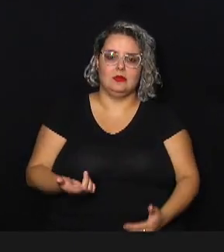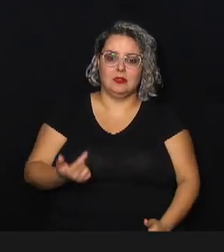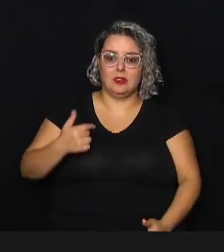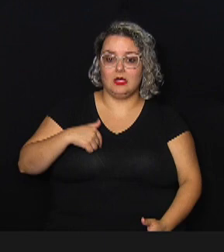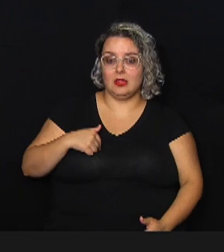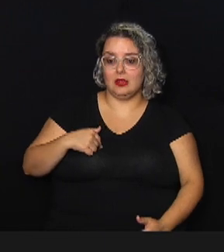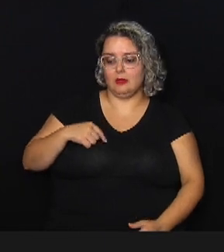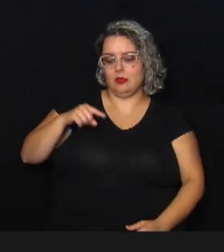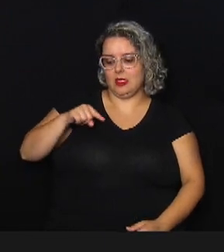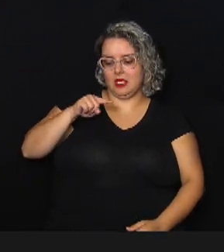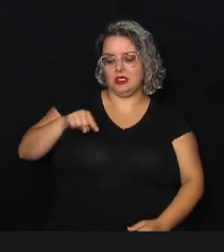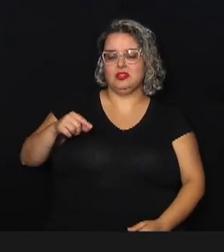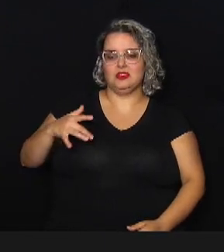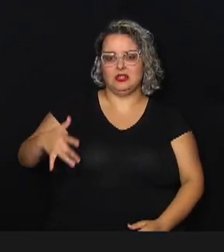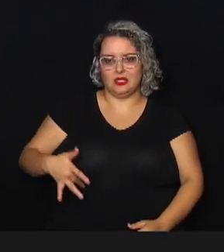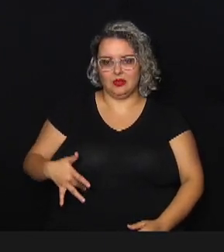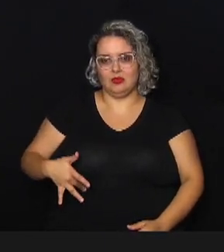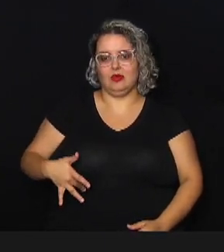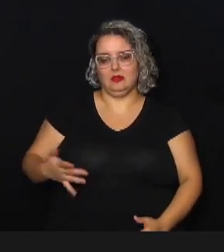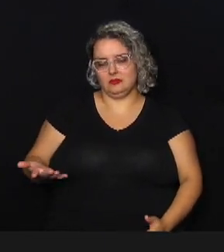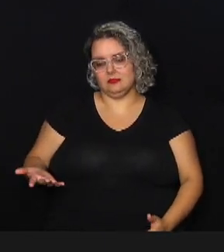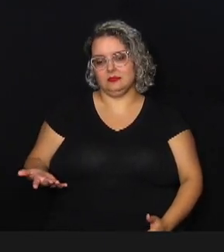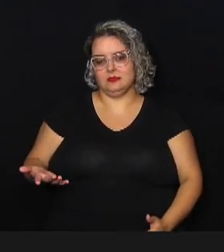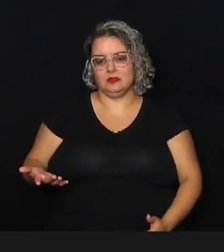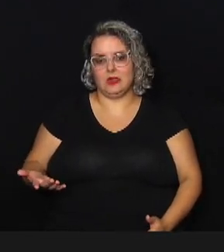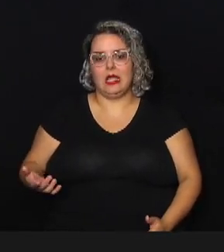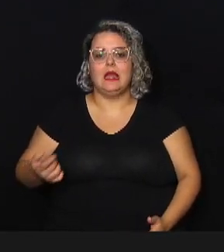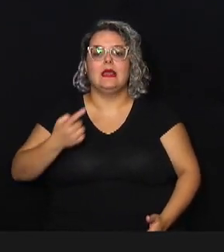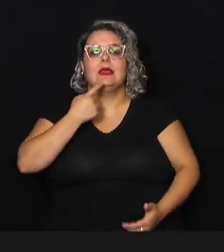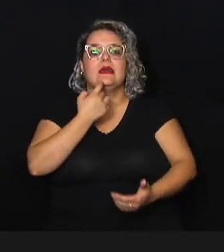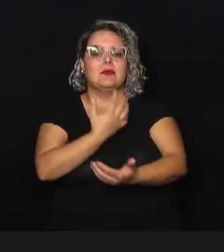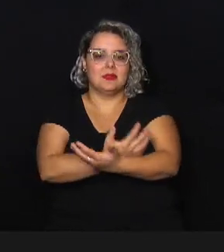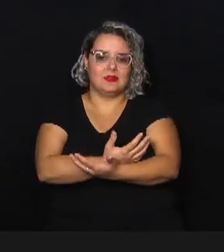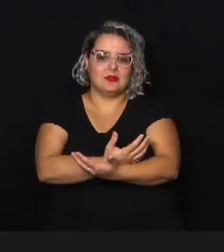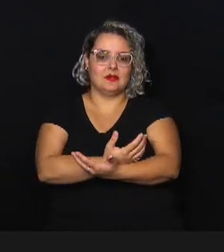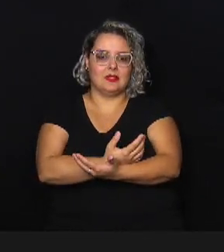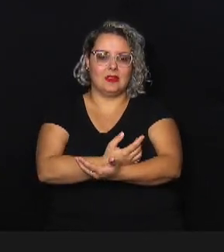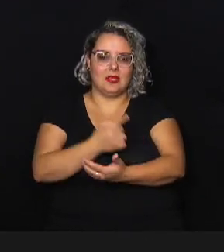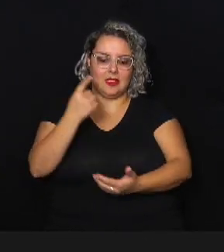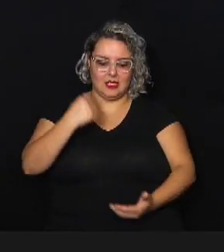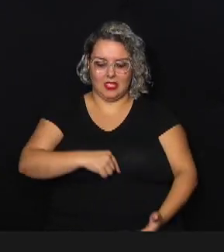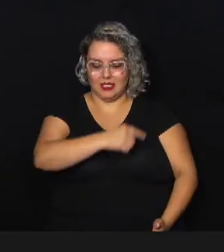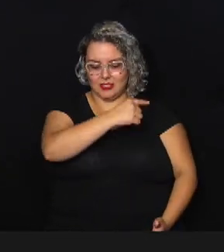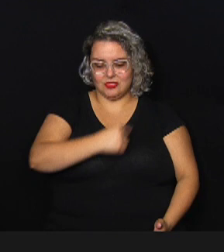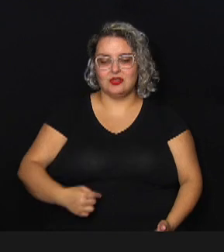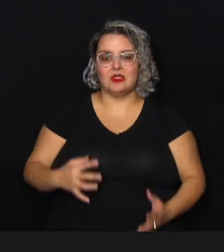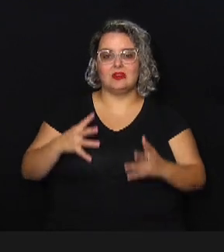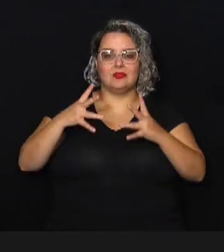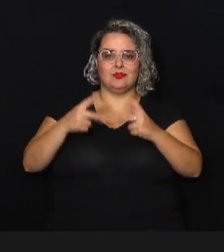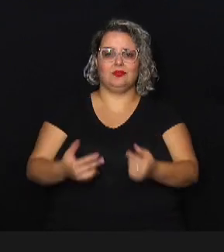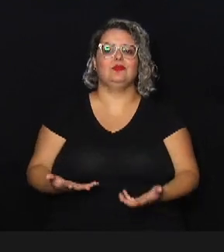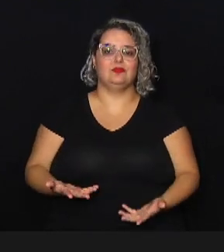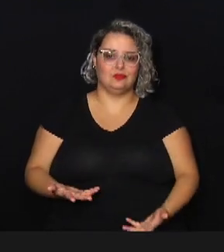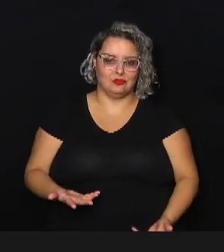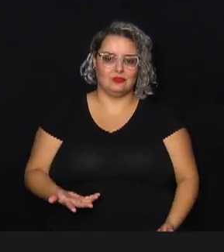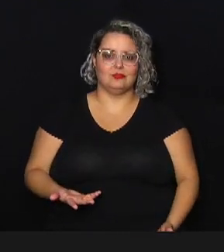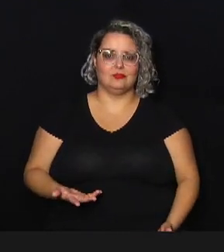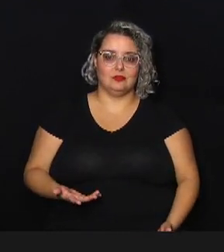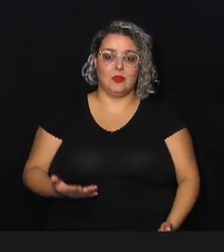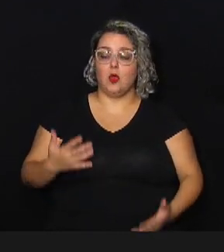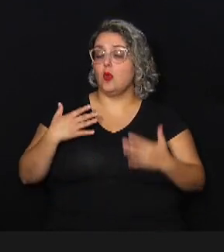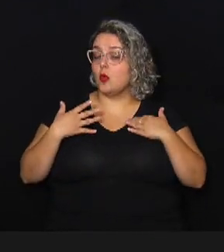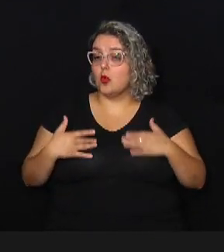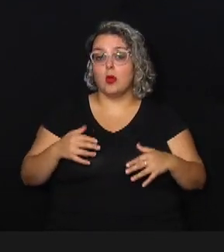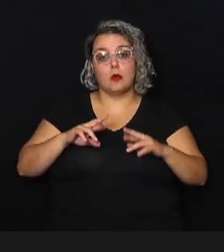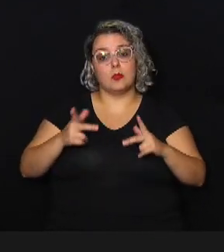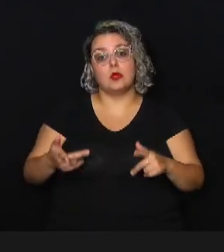ao contrário, né? A medula rejeita o seu corpo, porque é um corpo diferente, né? Por isso, você tem estratégias